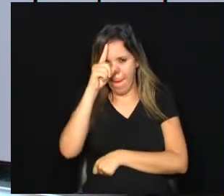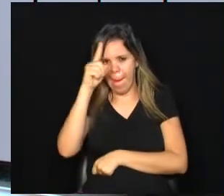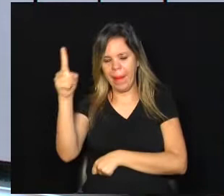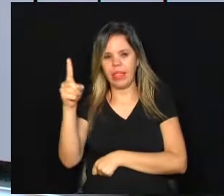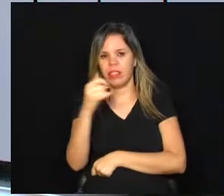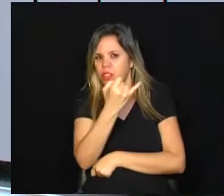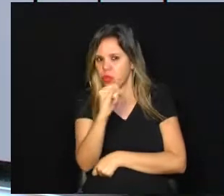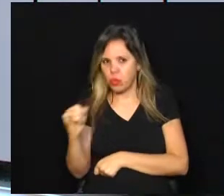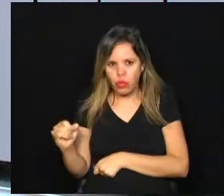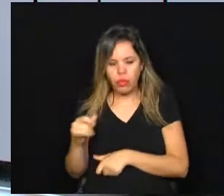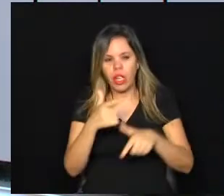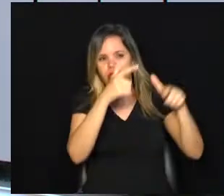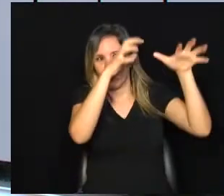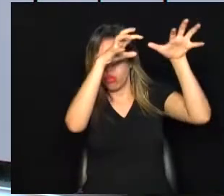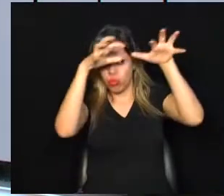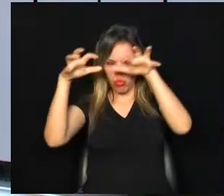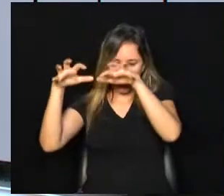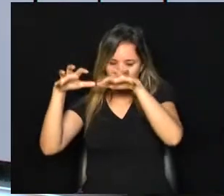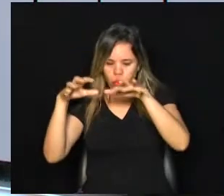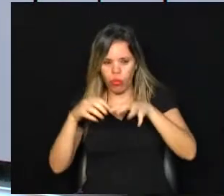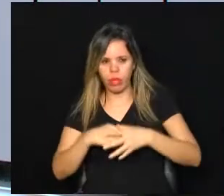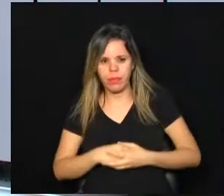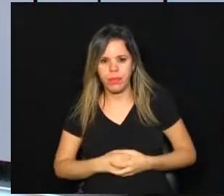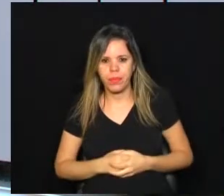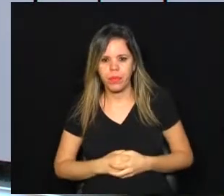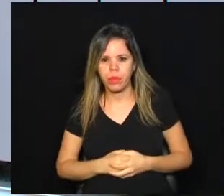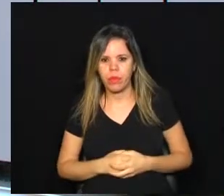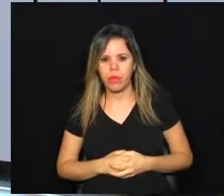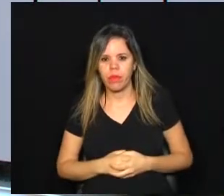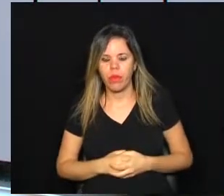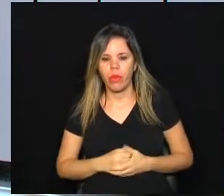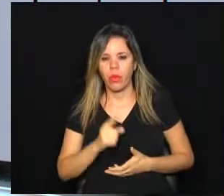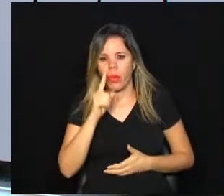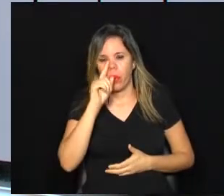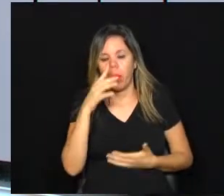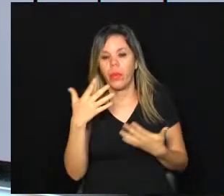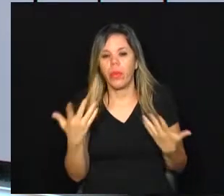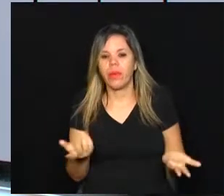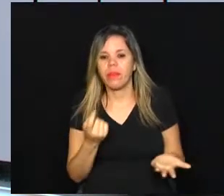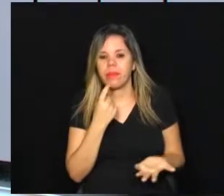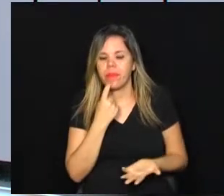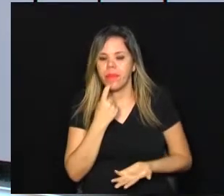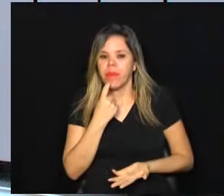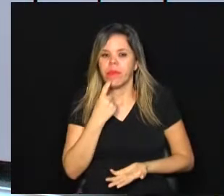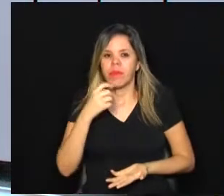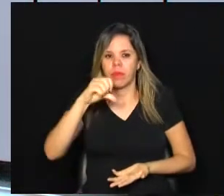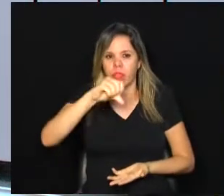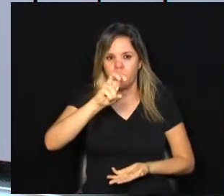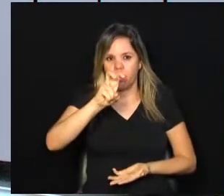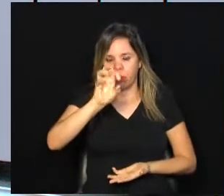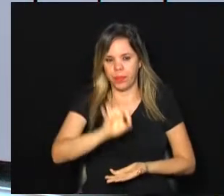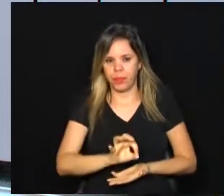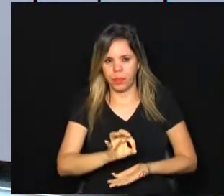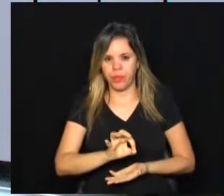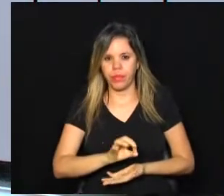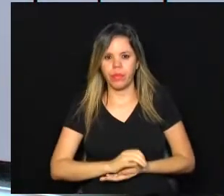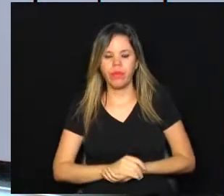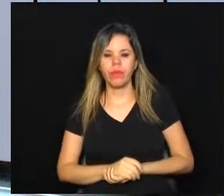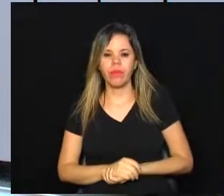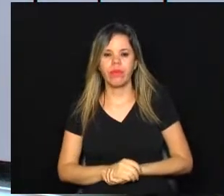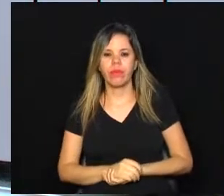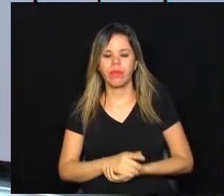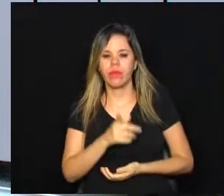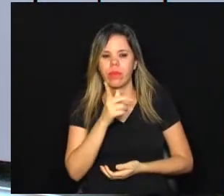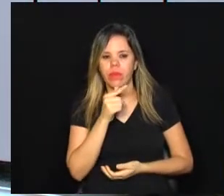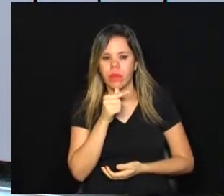sem chuva. O grande risco de Campinas é que 95% da